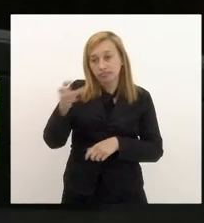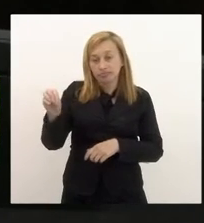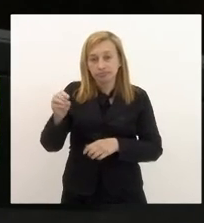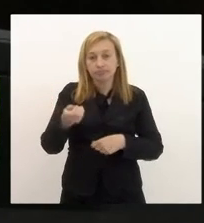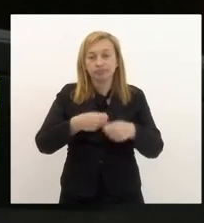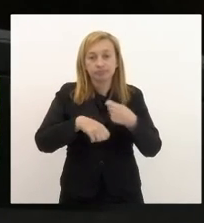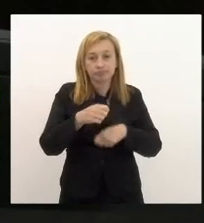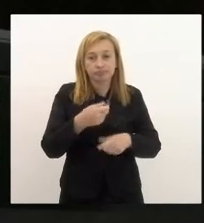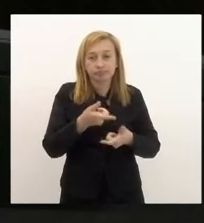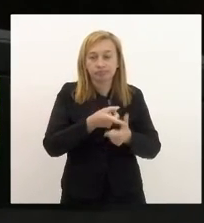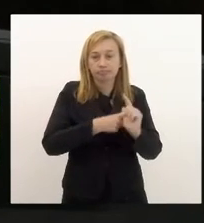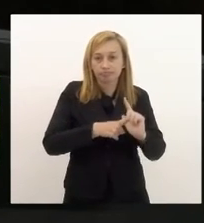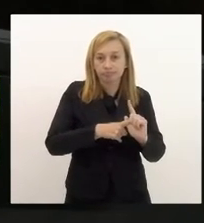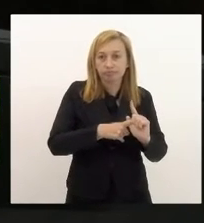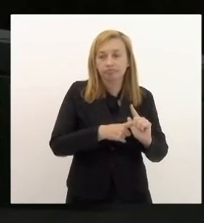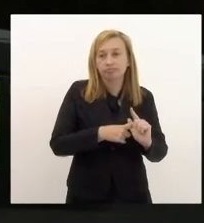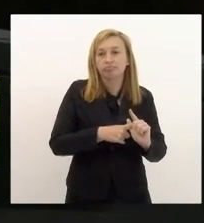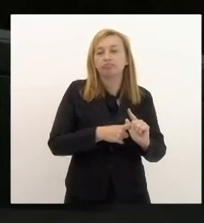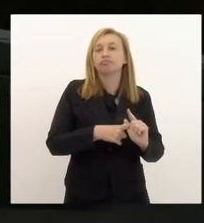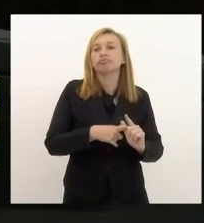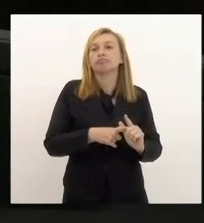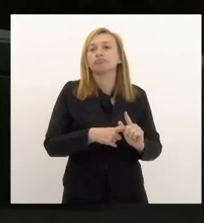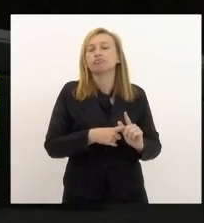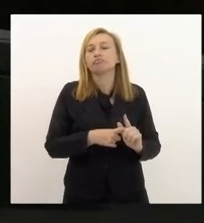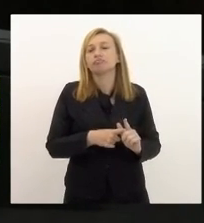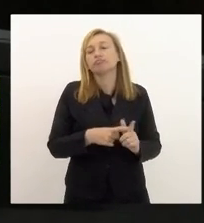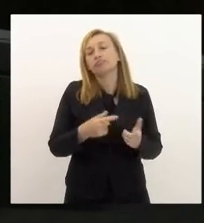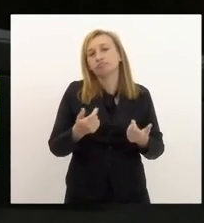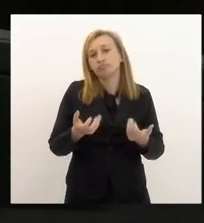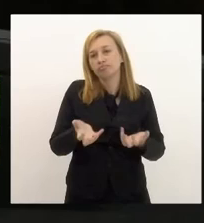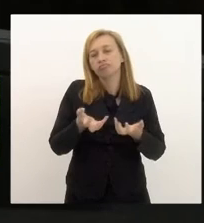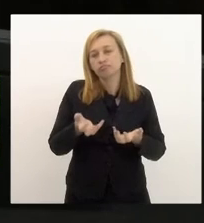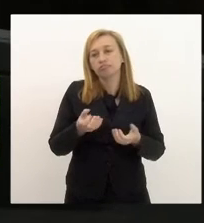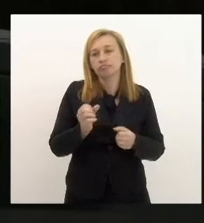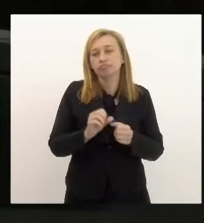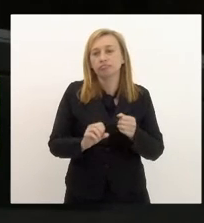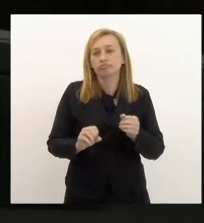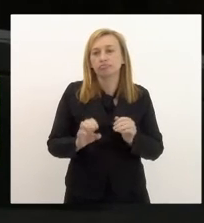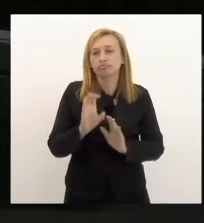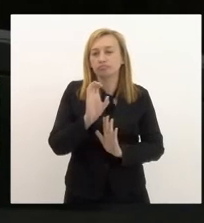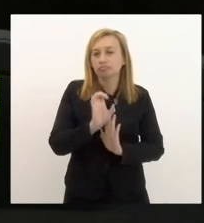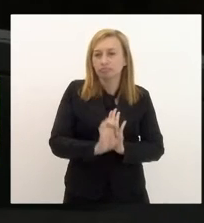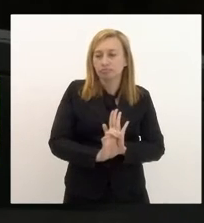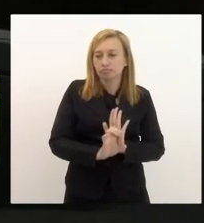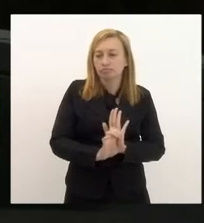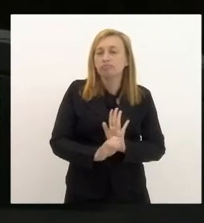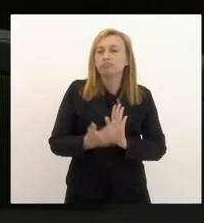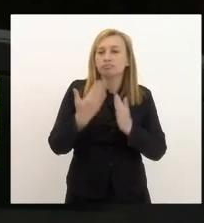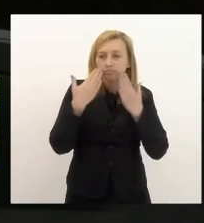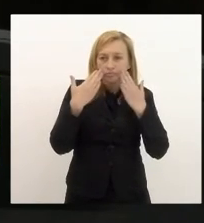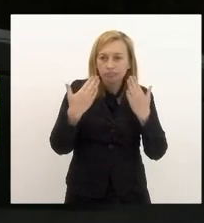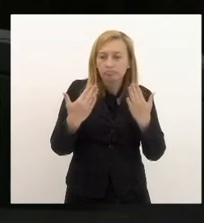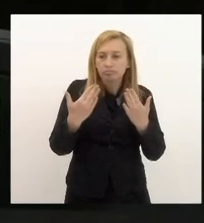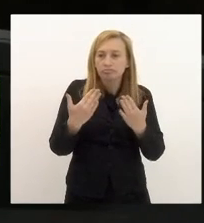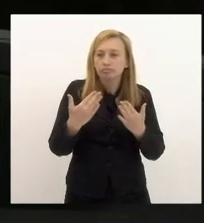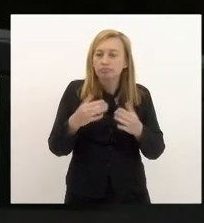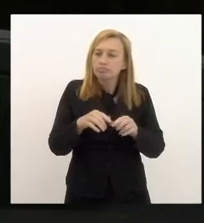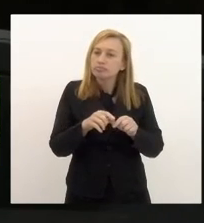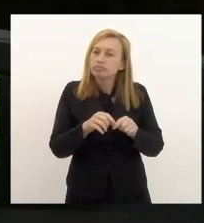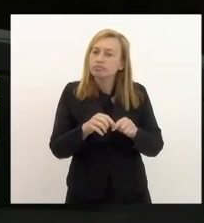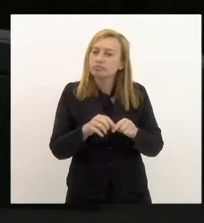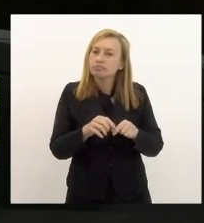renegociação da dívida e se pretende na emenda que foi apresentada É